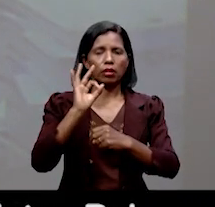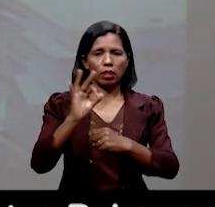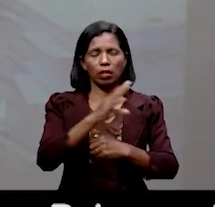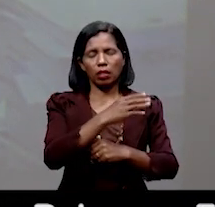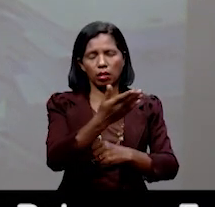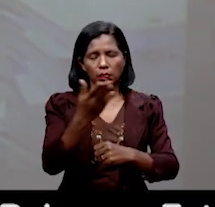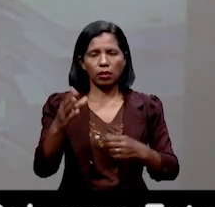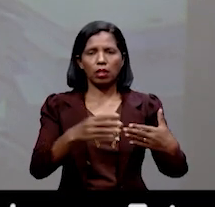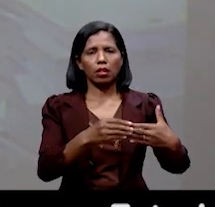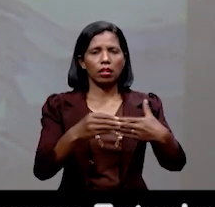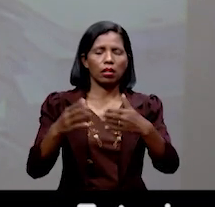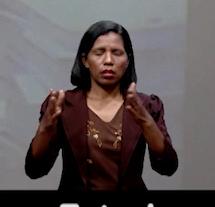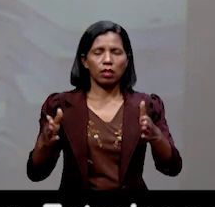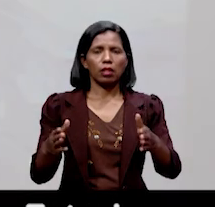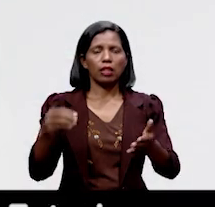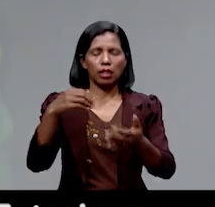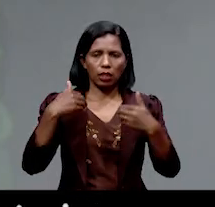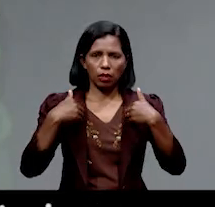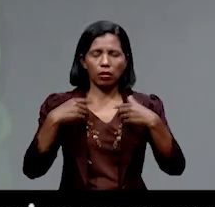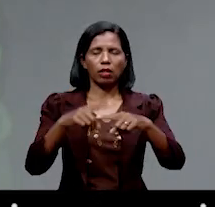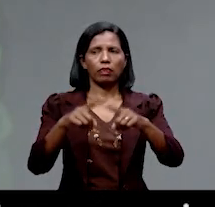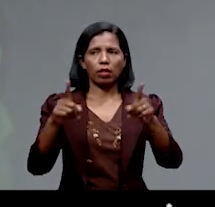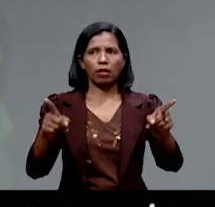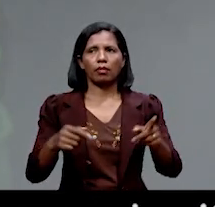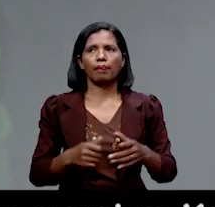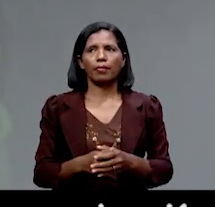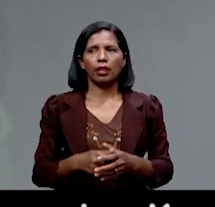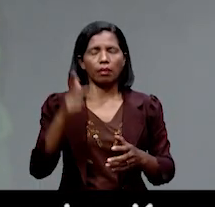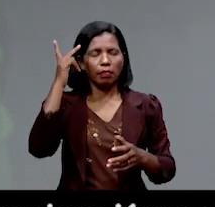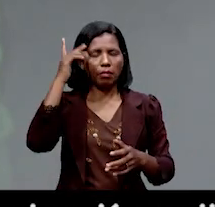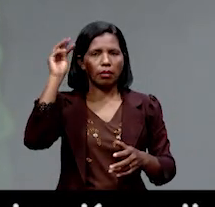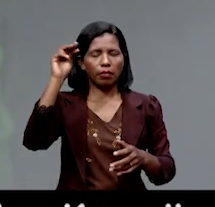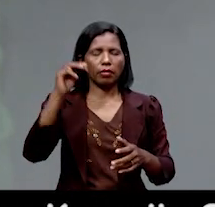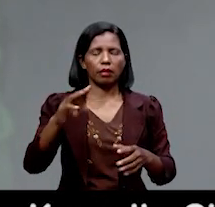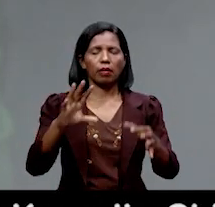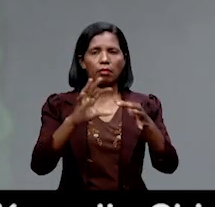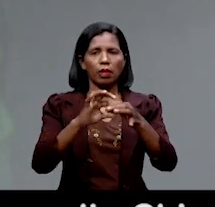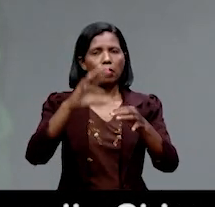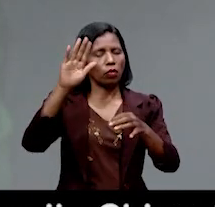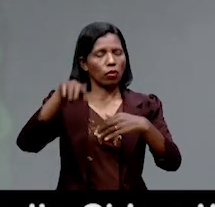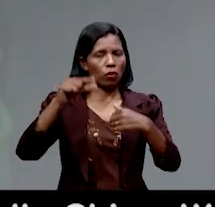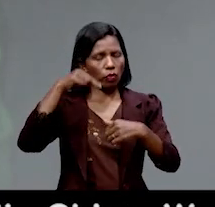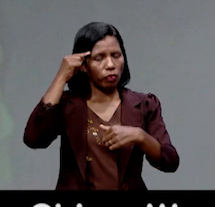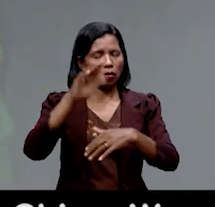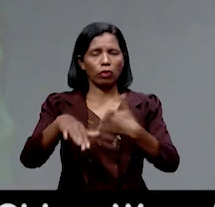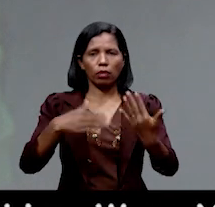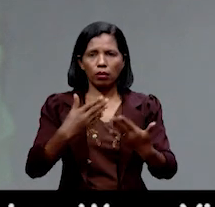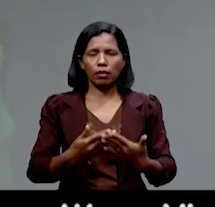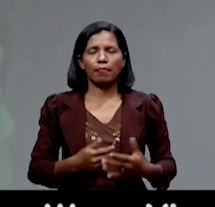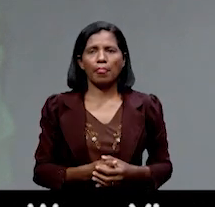marcou na diferença bótida. Seu excelência primeiro-ministro, o membro do governo tomac, atu,